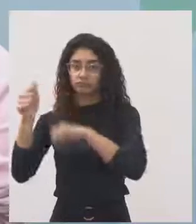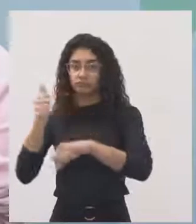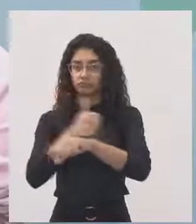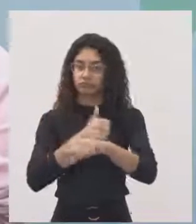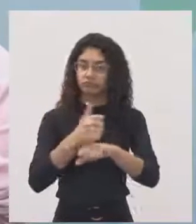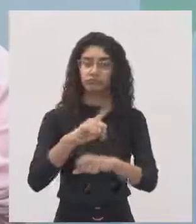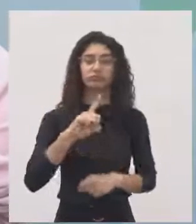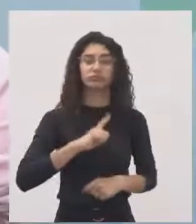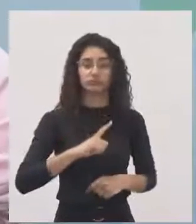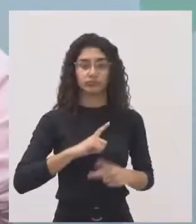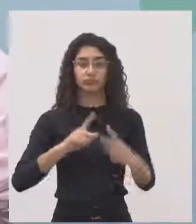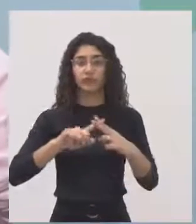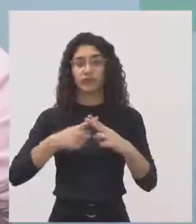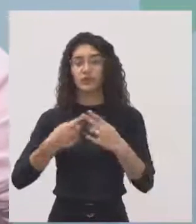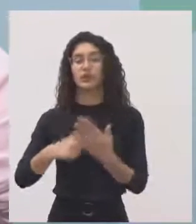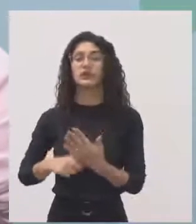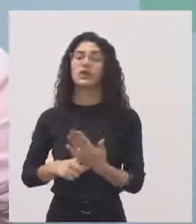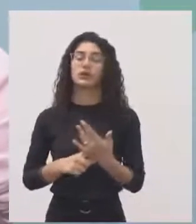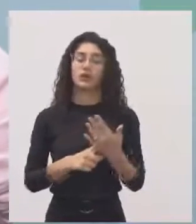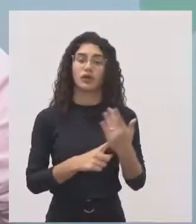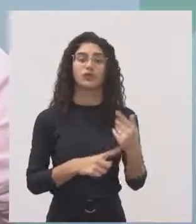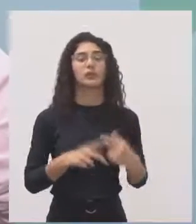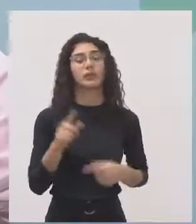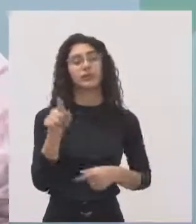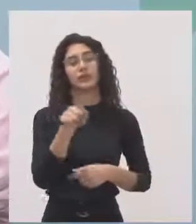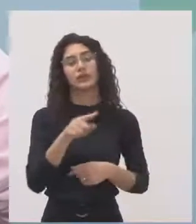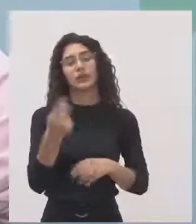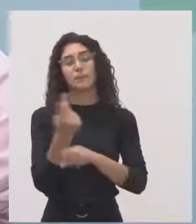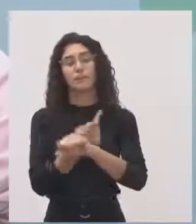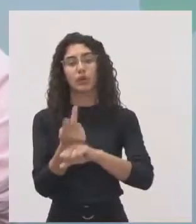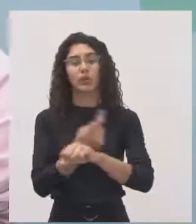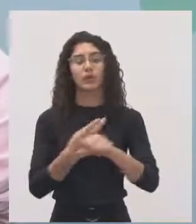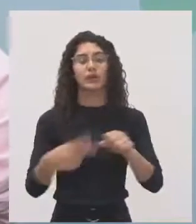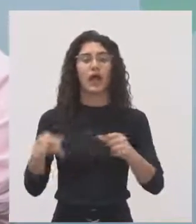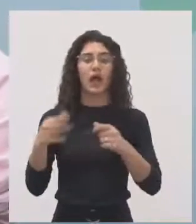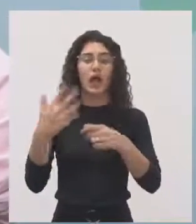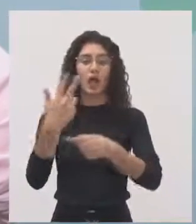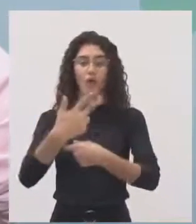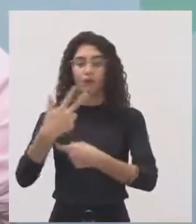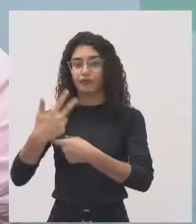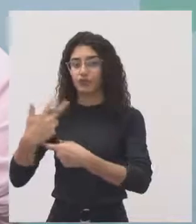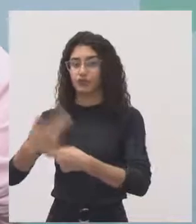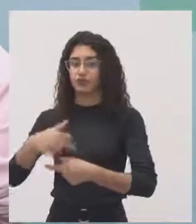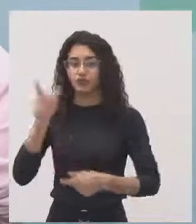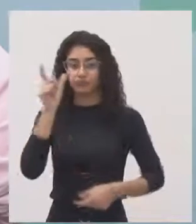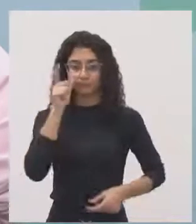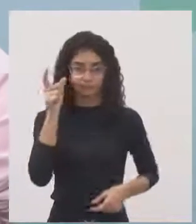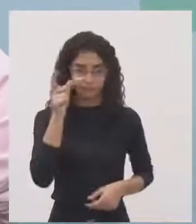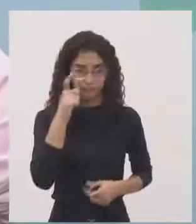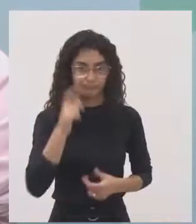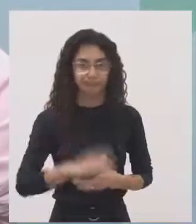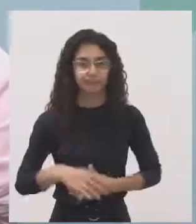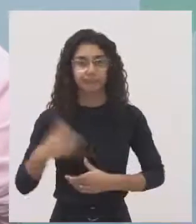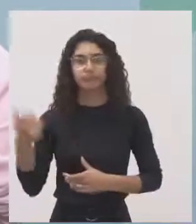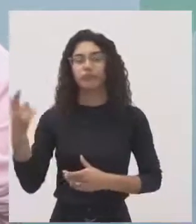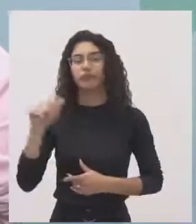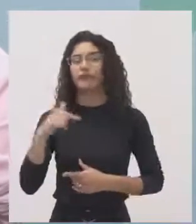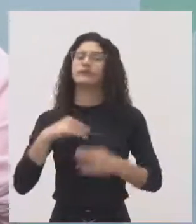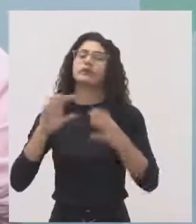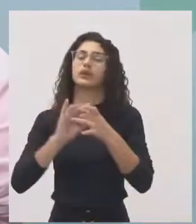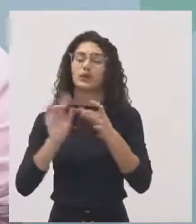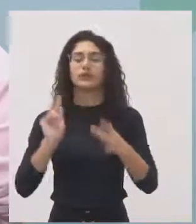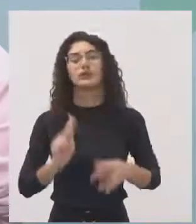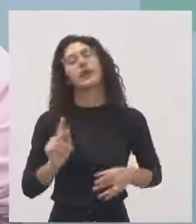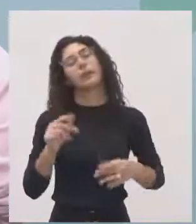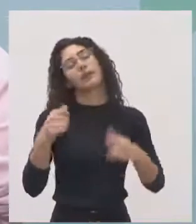lá ferramentas tecnológicas para vocês procurarem esses vídeos e assistirem, tá? E, novamente, estou à disposição de